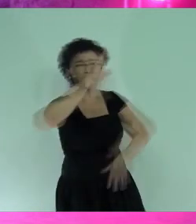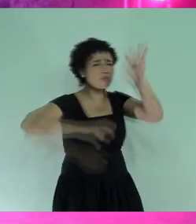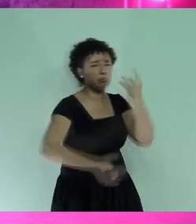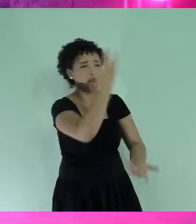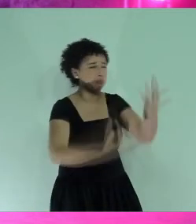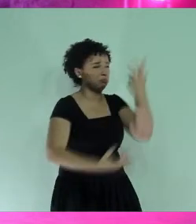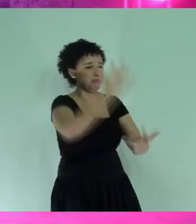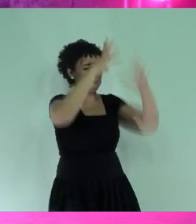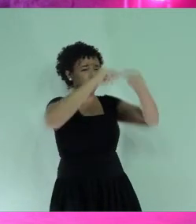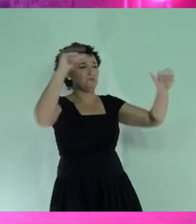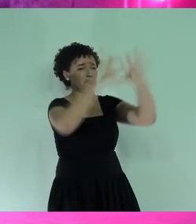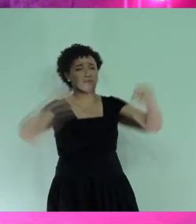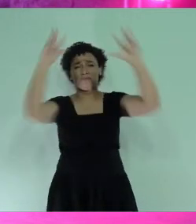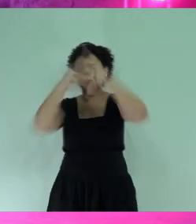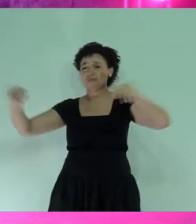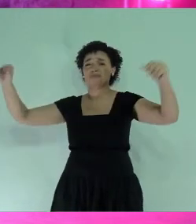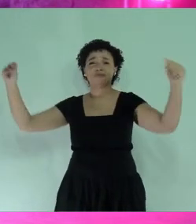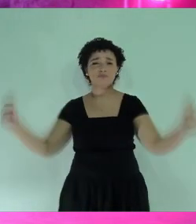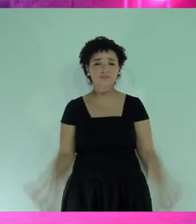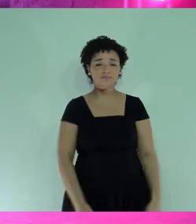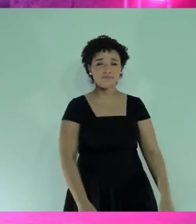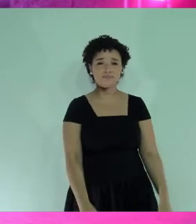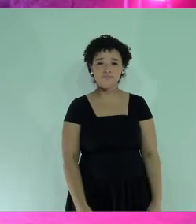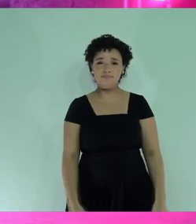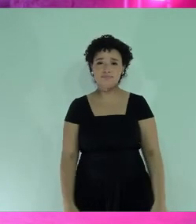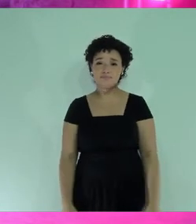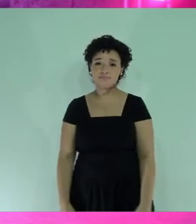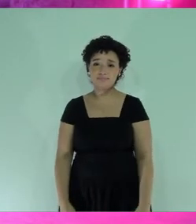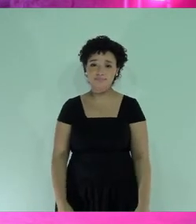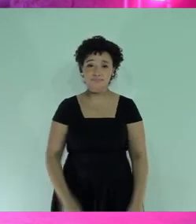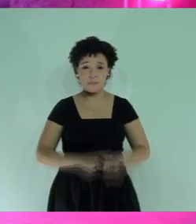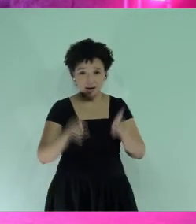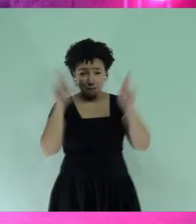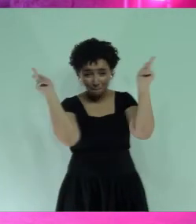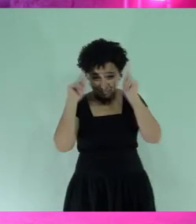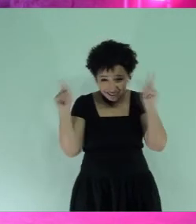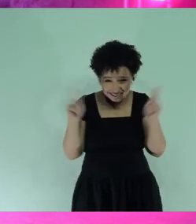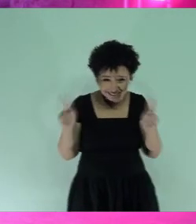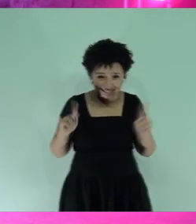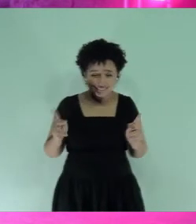fascismo, esse pau branco e falocêntrico. Mas a paz...